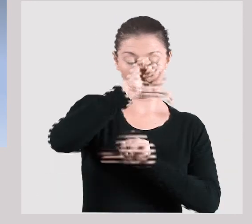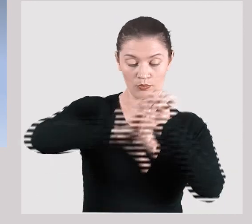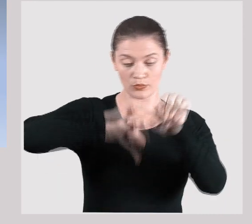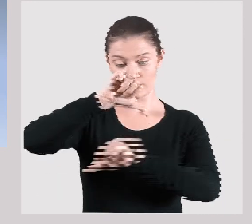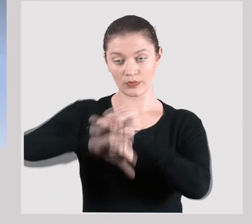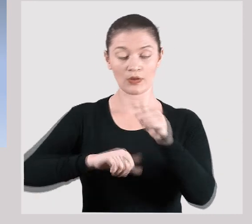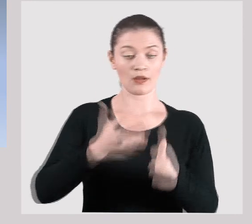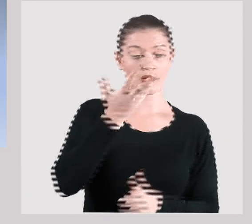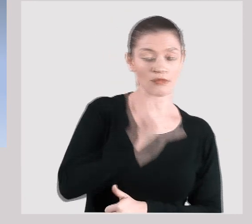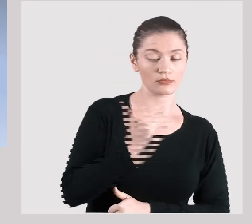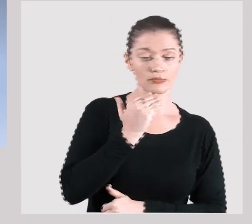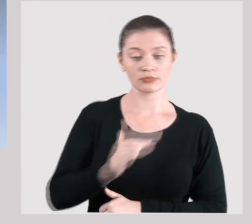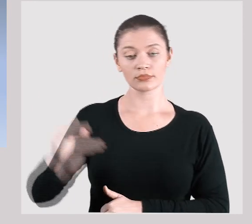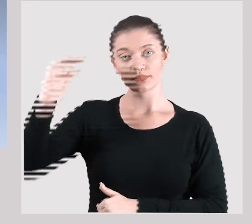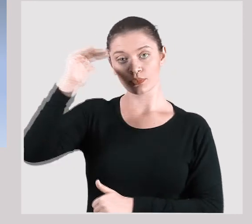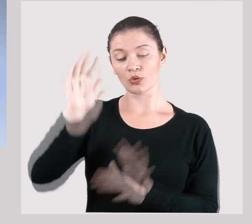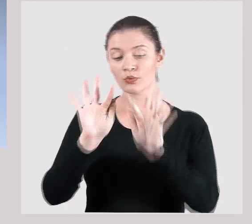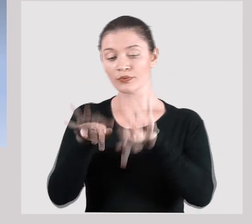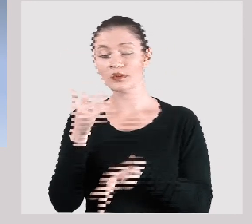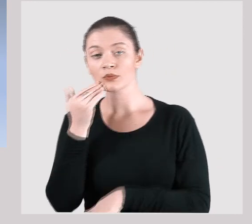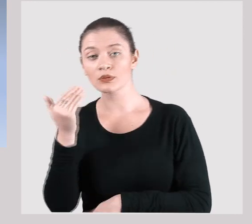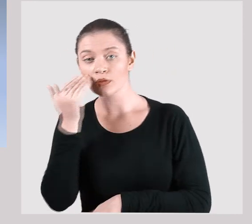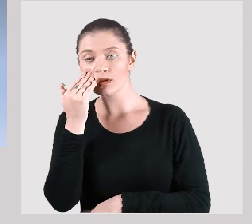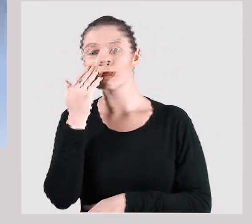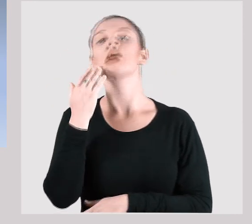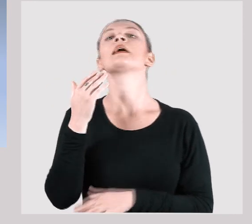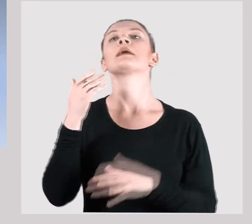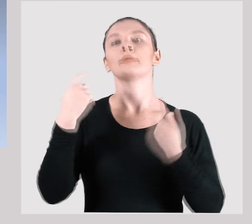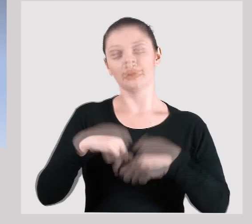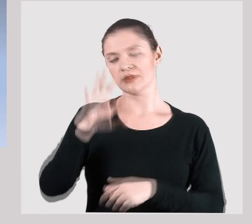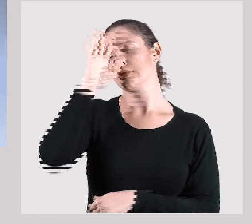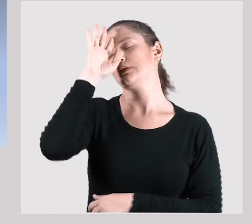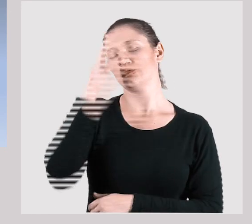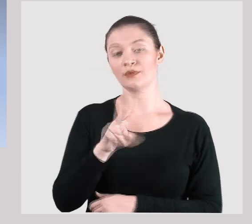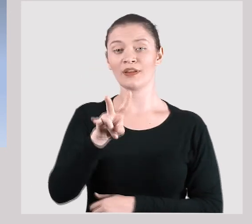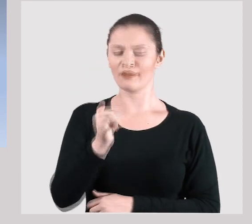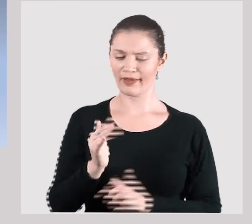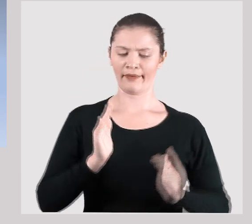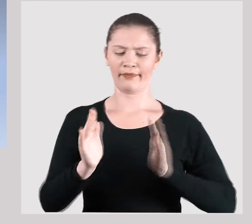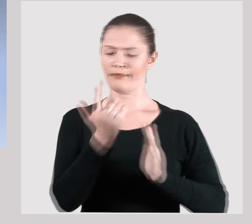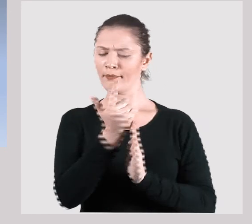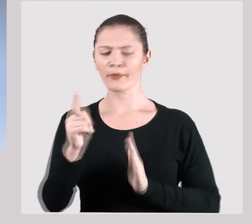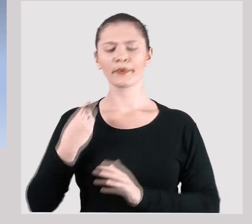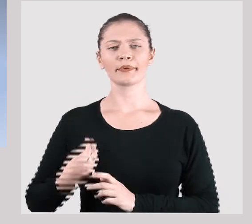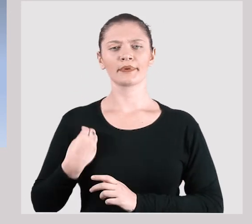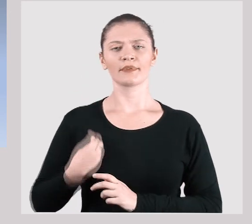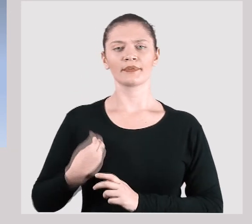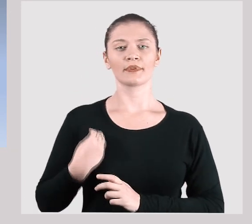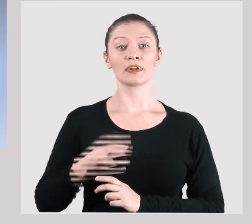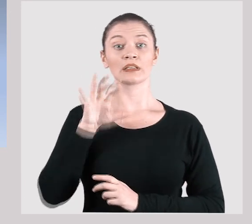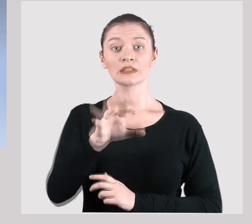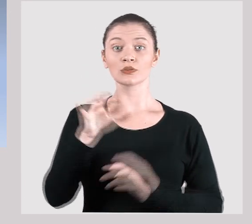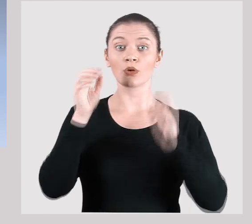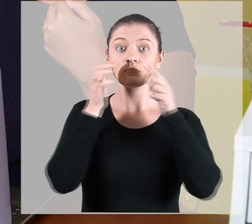adulto. Depois, no final da adolescência, eles tendem a se resolver, né, e vão para outras etapas da vida. Então, esse é o